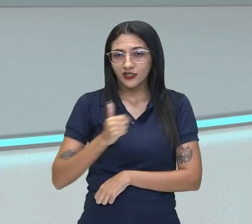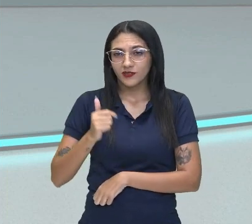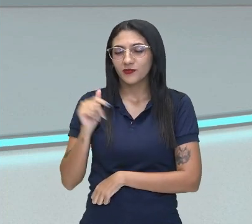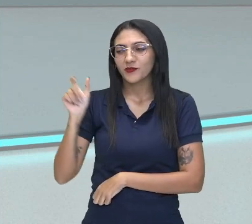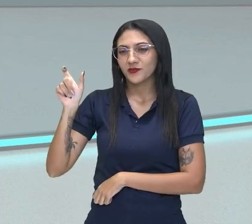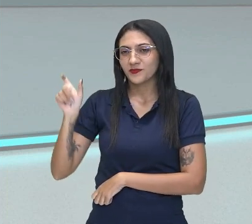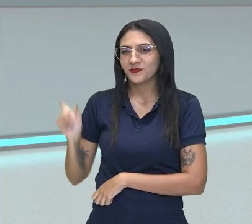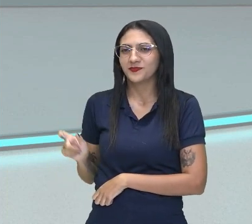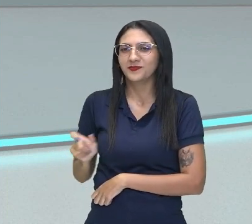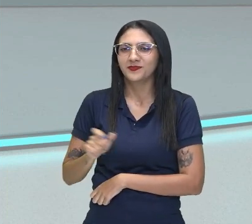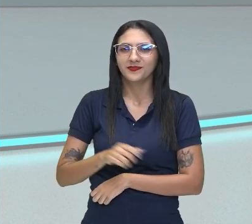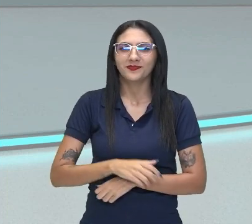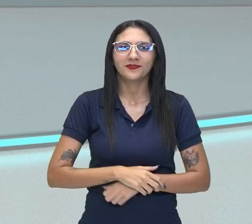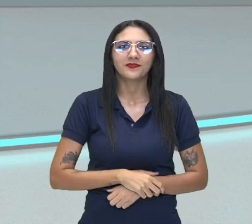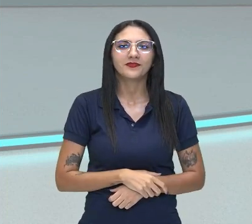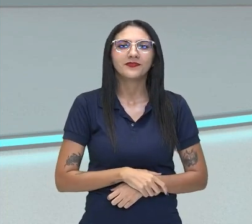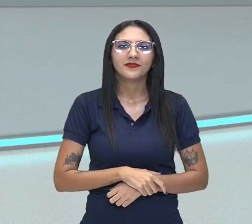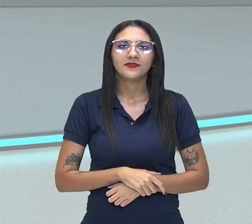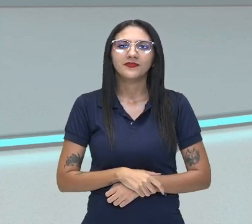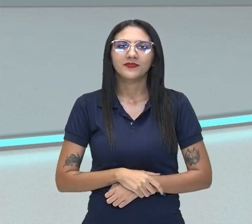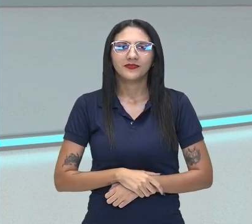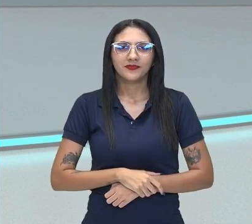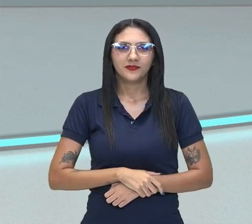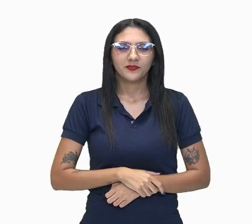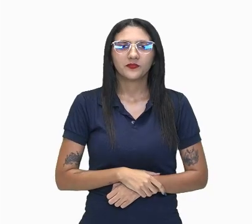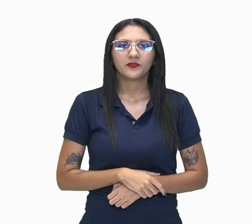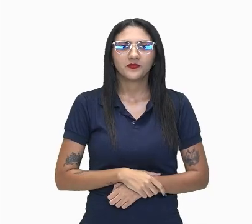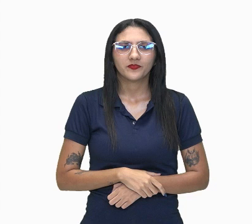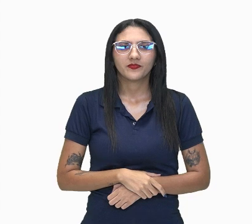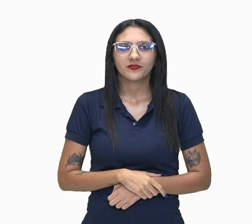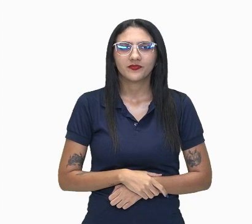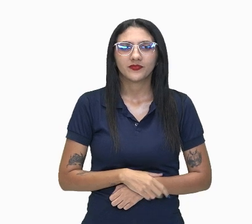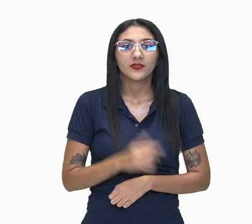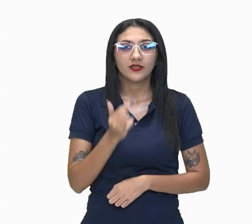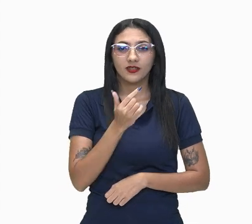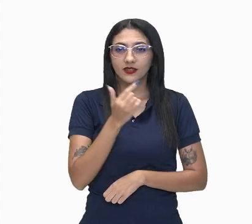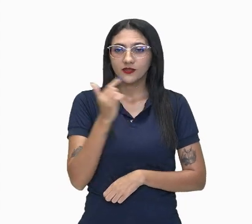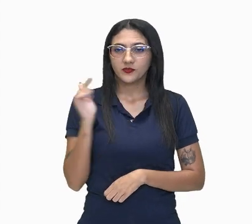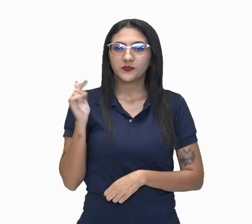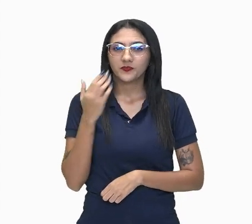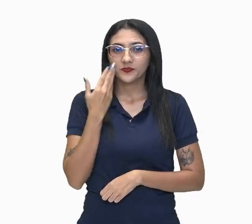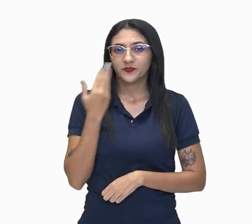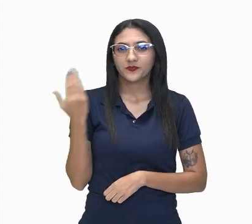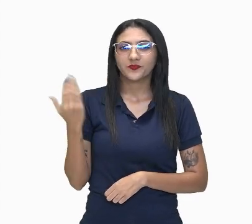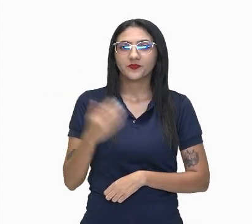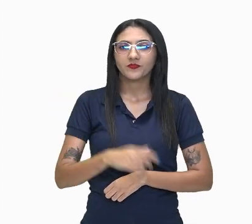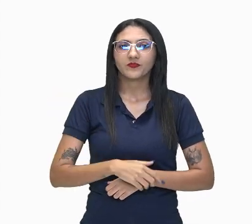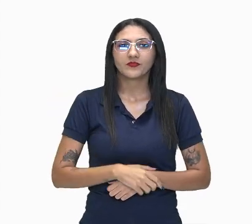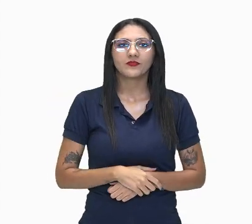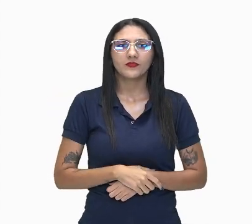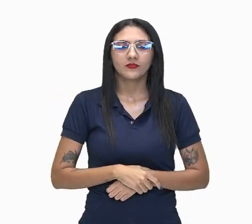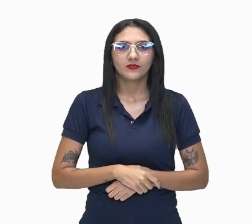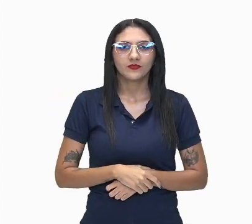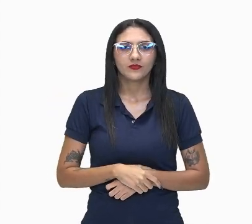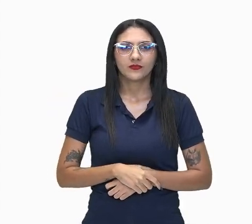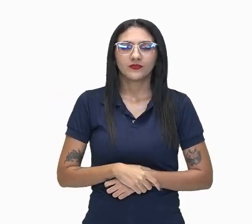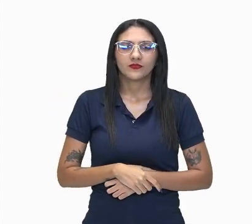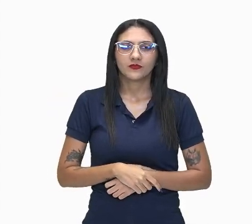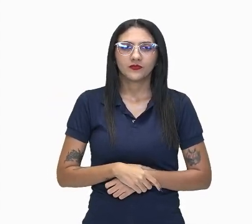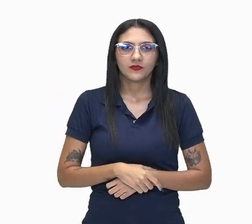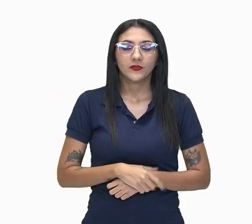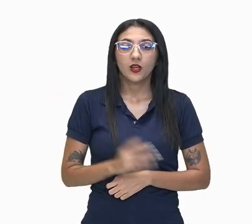discordo. Continuando. Long adjectives, utilizando more than. Nós temos aí, ó,